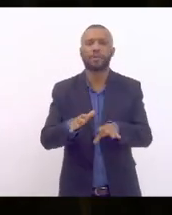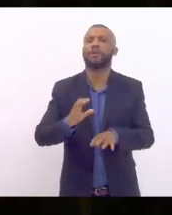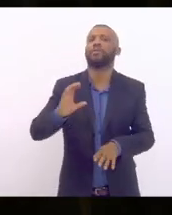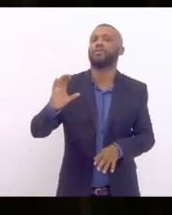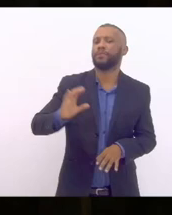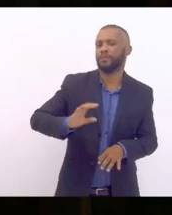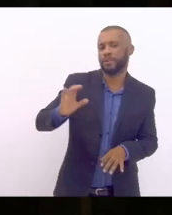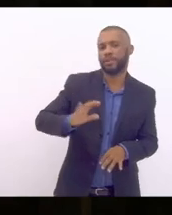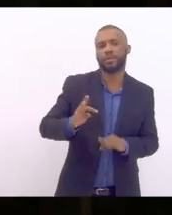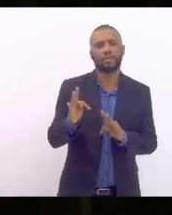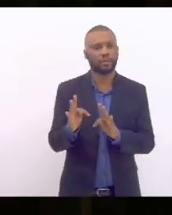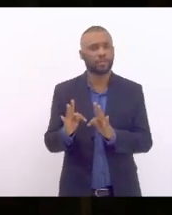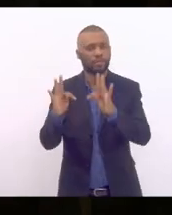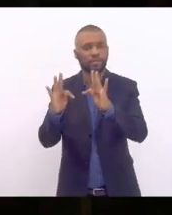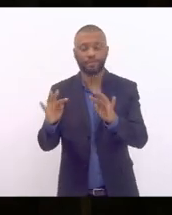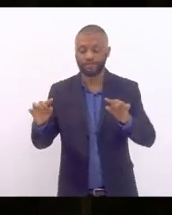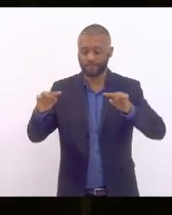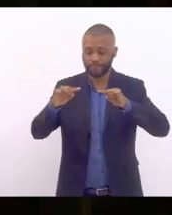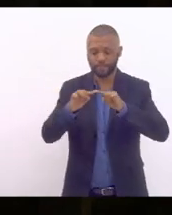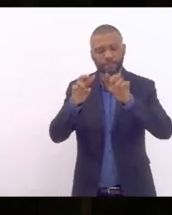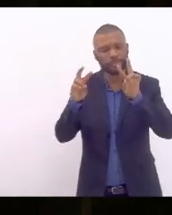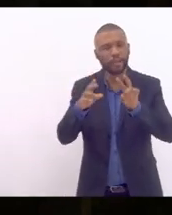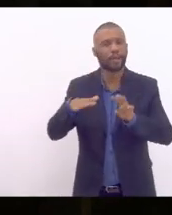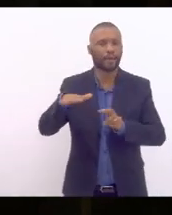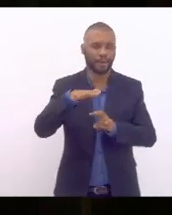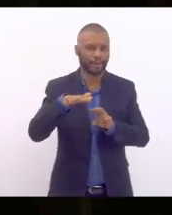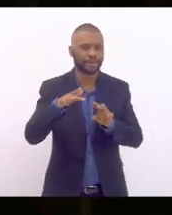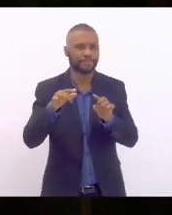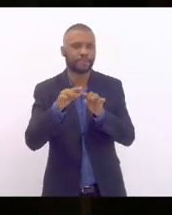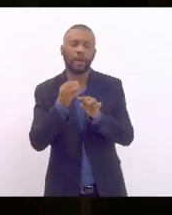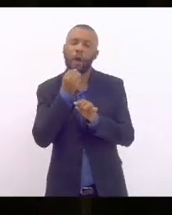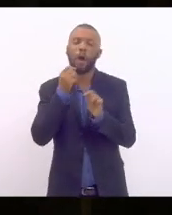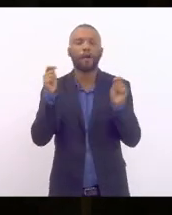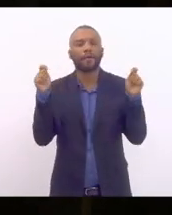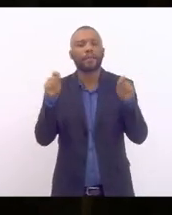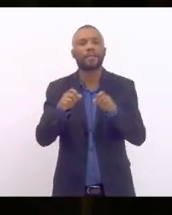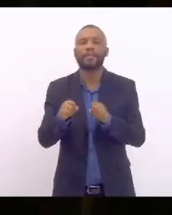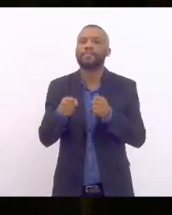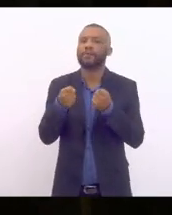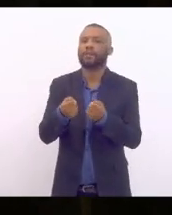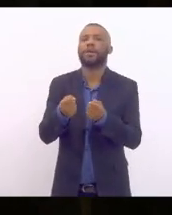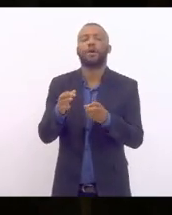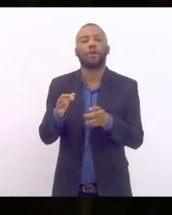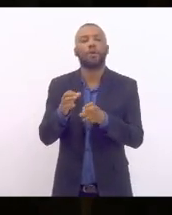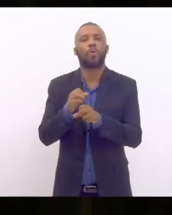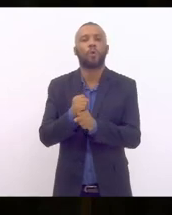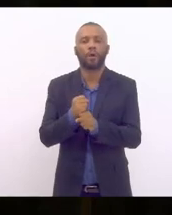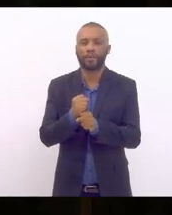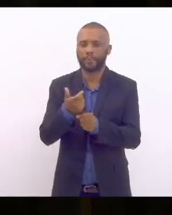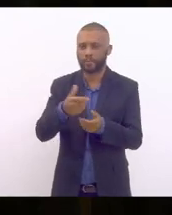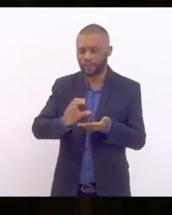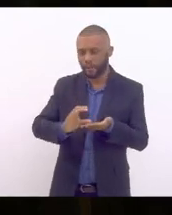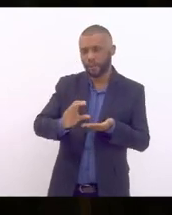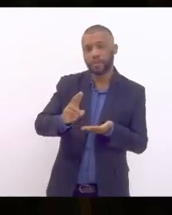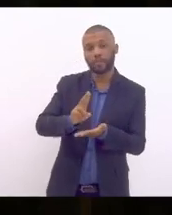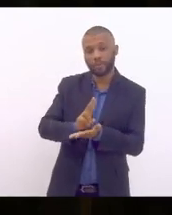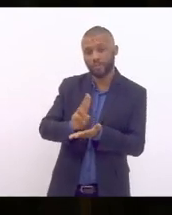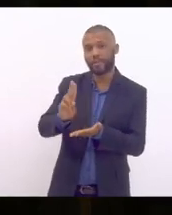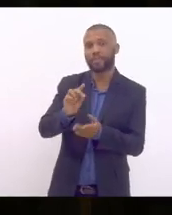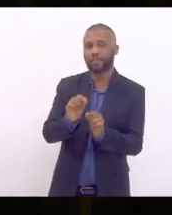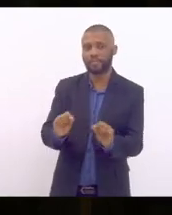tecnologia e a parte que me cabe Claro Óbvio é defender o orçamento das Universidades